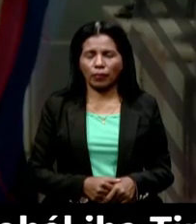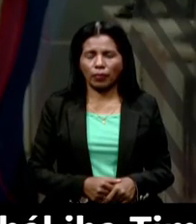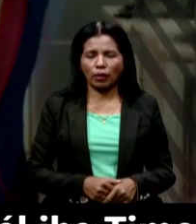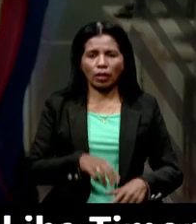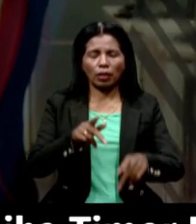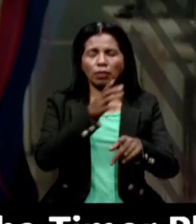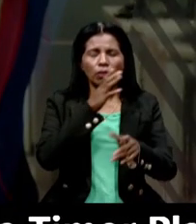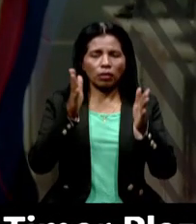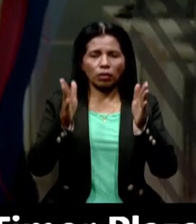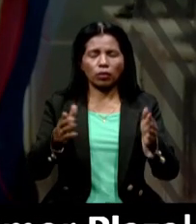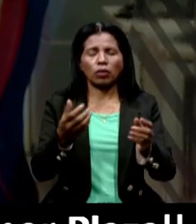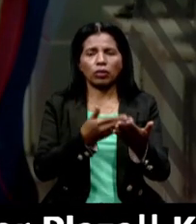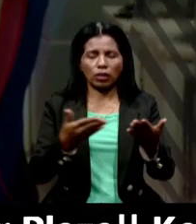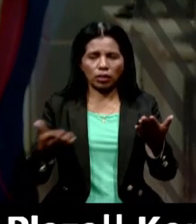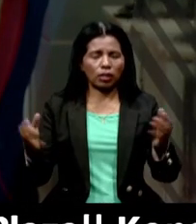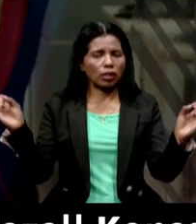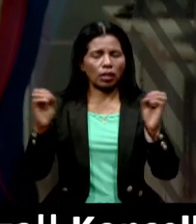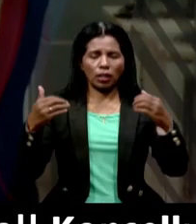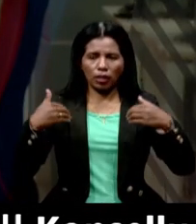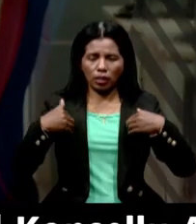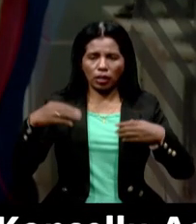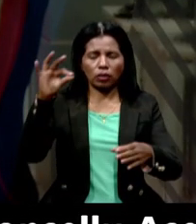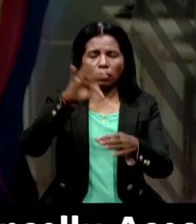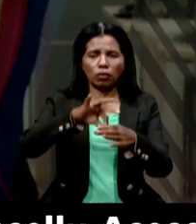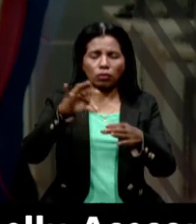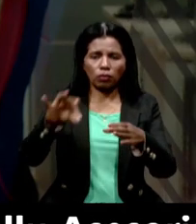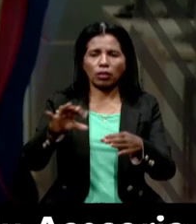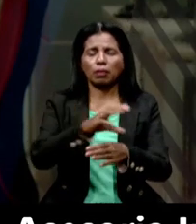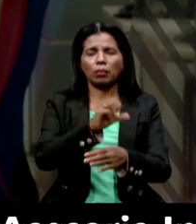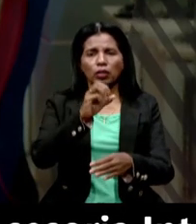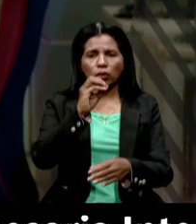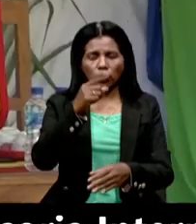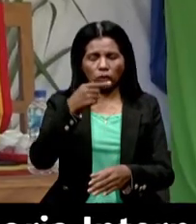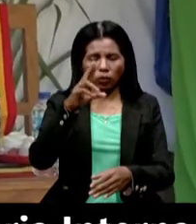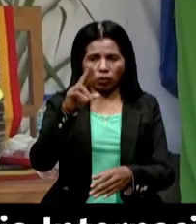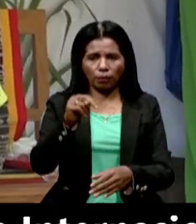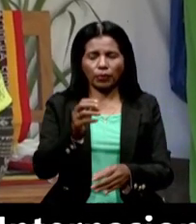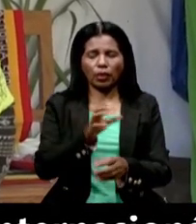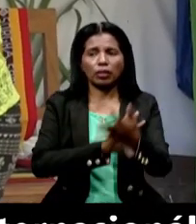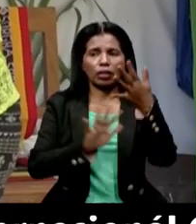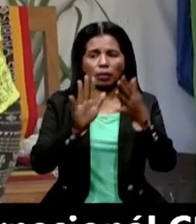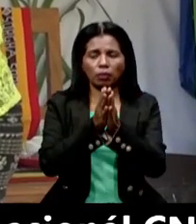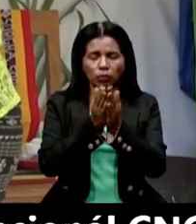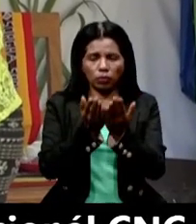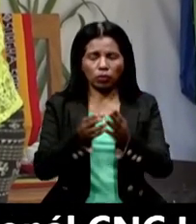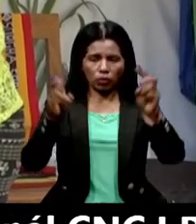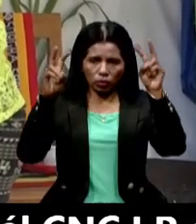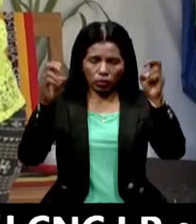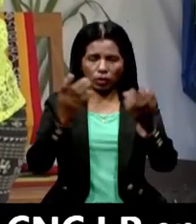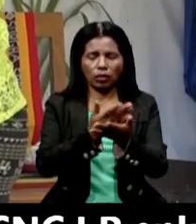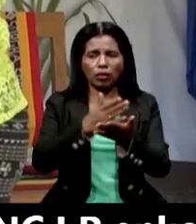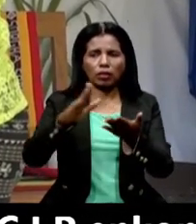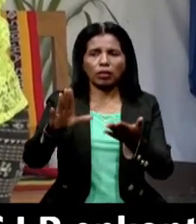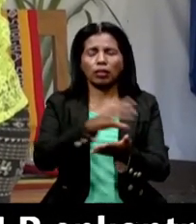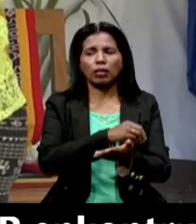Tos na insira preocupa o equipamento nebela ira a tu halo produção ba sorgo. A foi no halo lançamento livro o tema a tu habela arfini